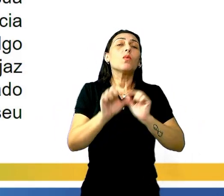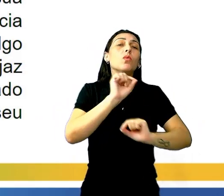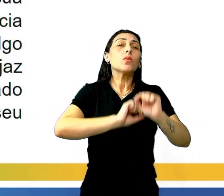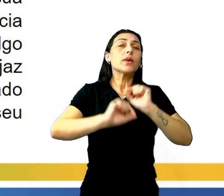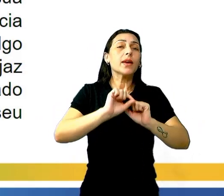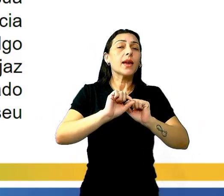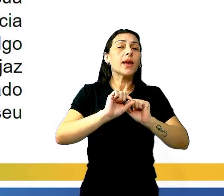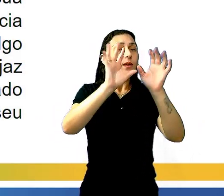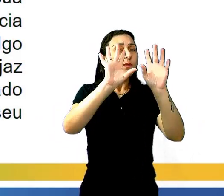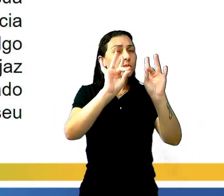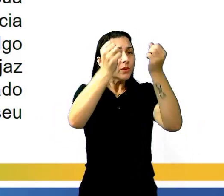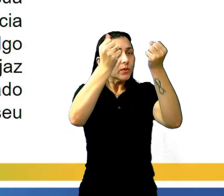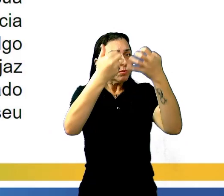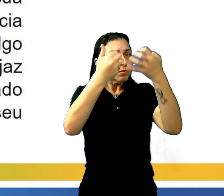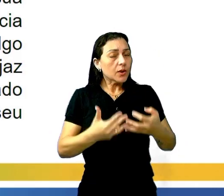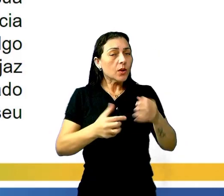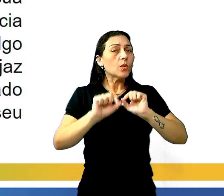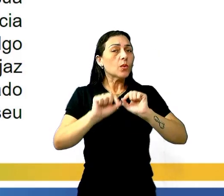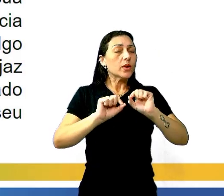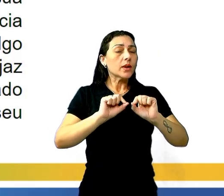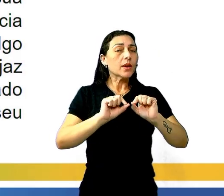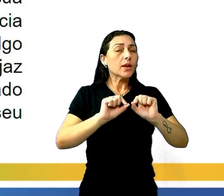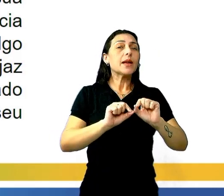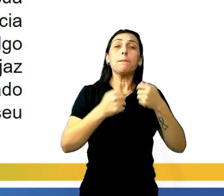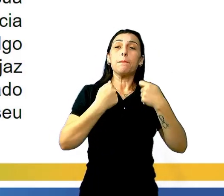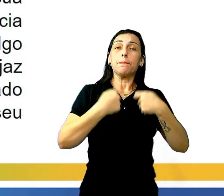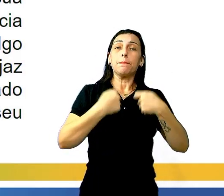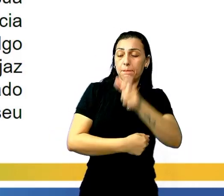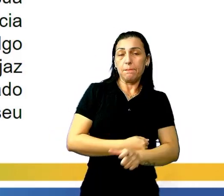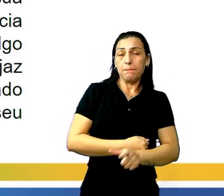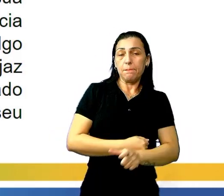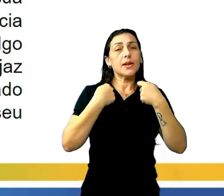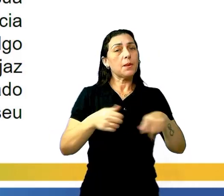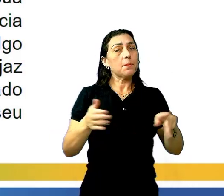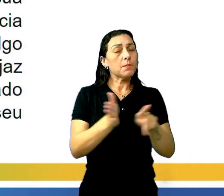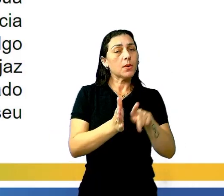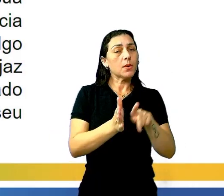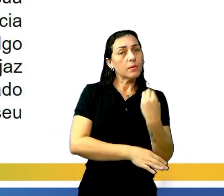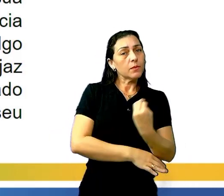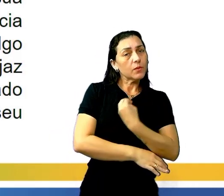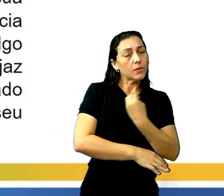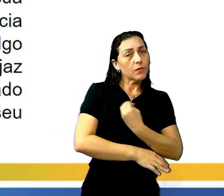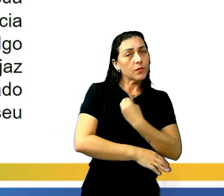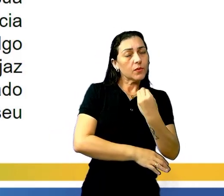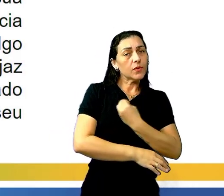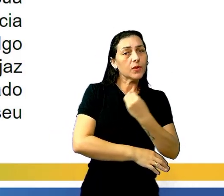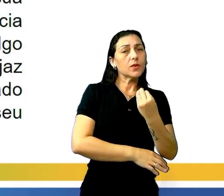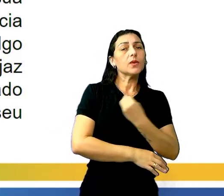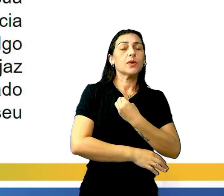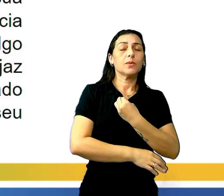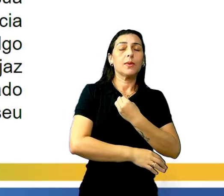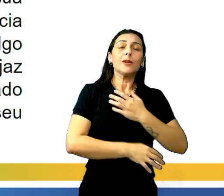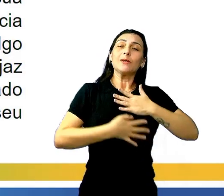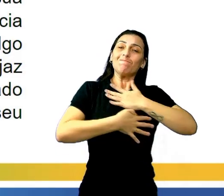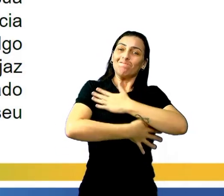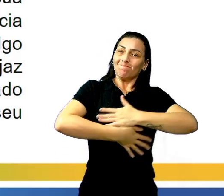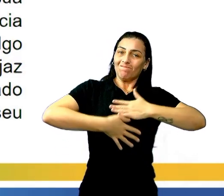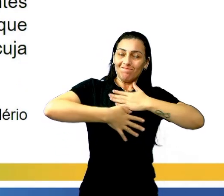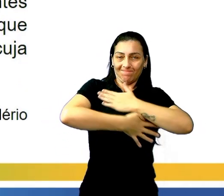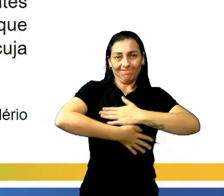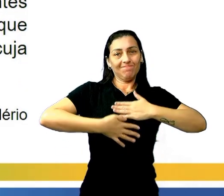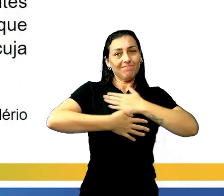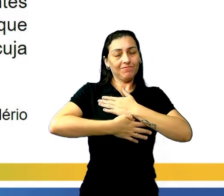nosso material didático na página 126. Trata-se da questão 9. Então, essa questão,